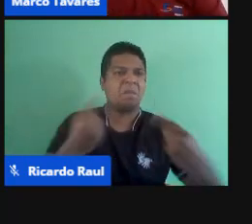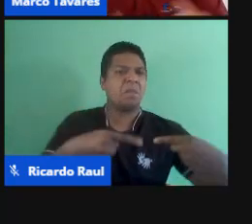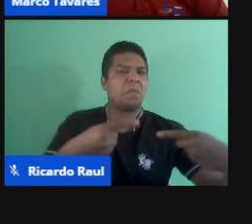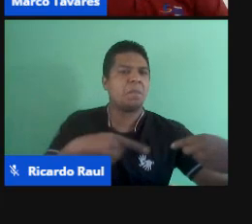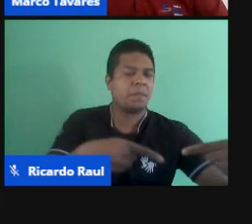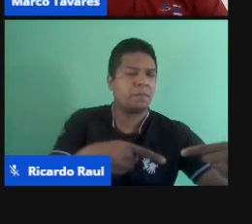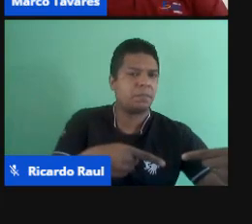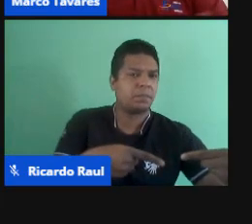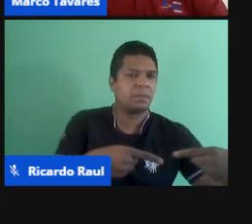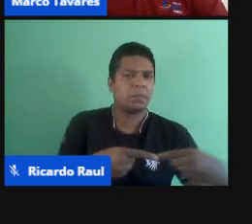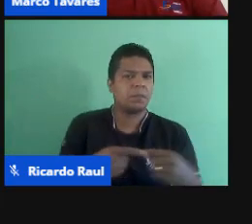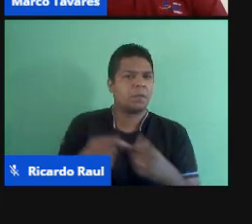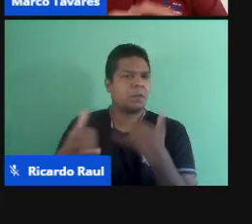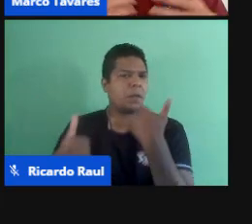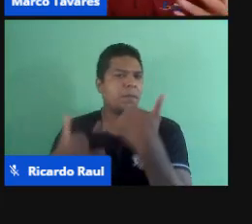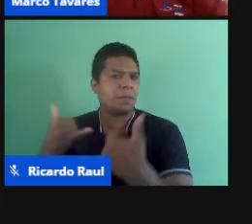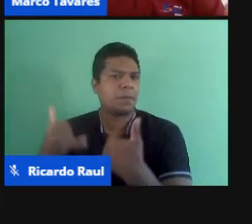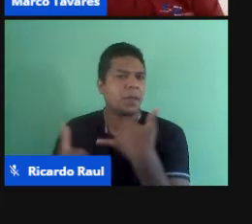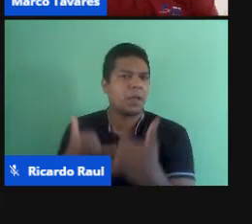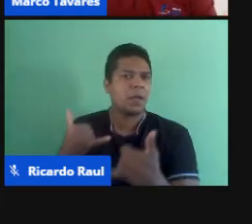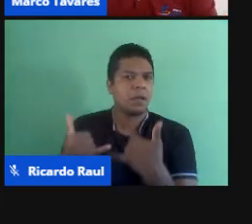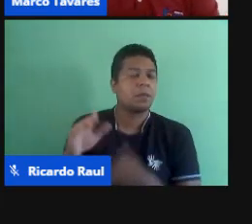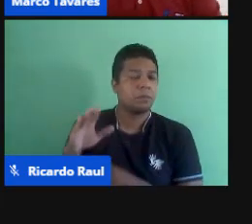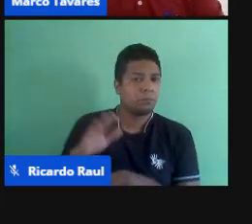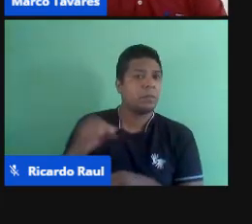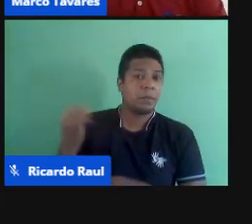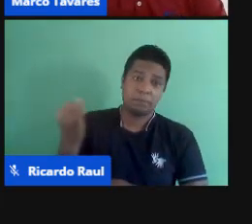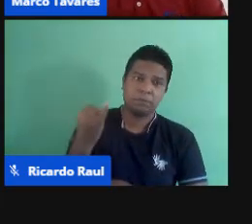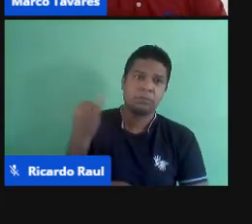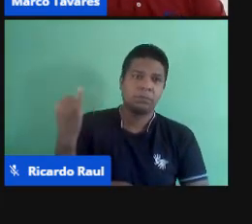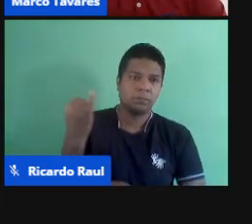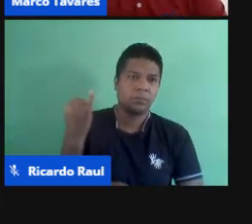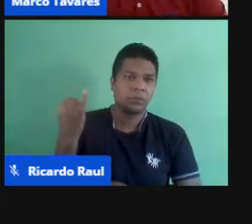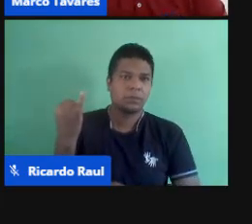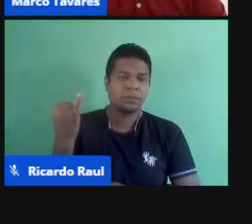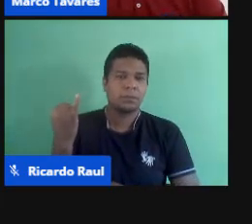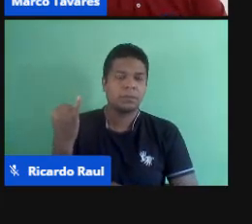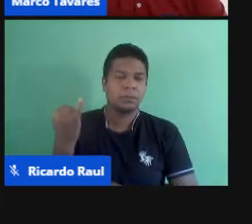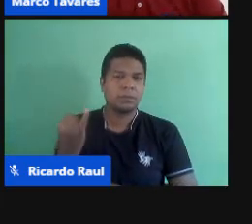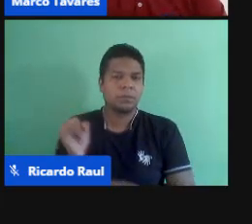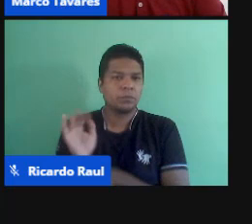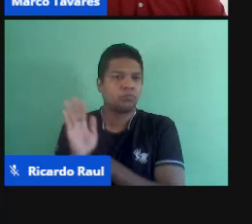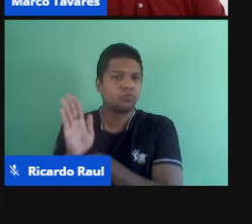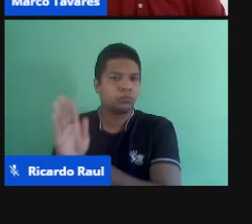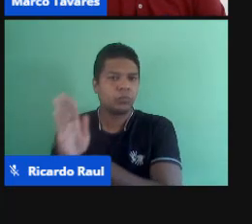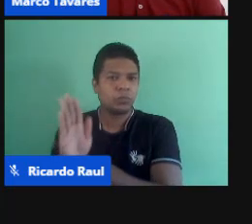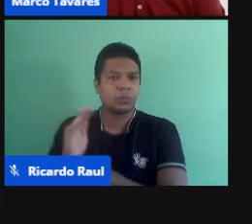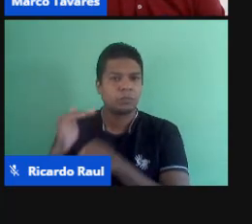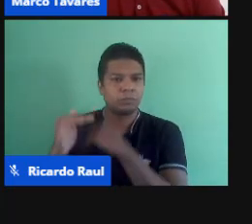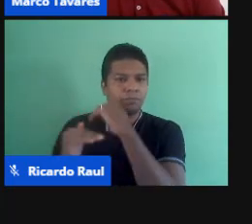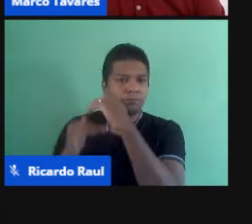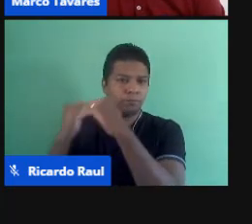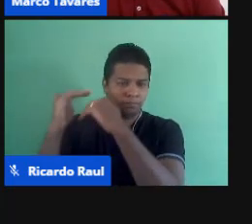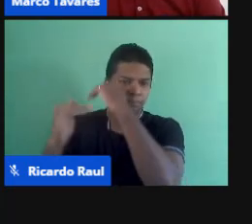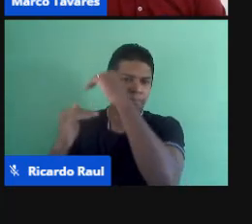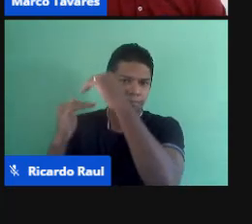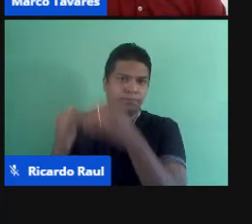uma coisa lúdica, uma coisa importante, né, para a contribuição do desenvolvimento integral do